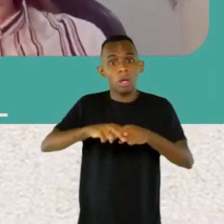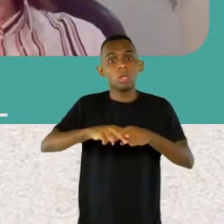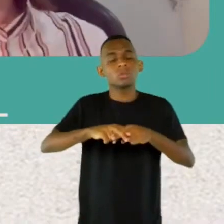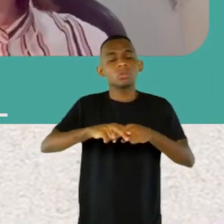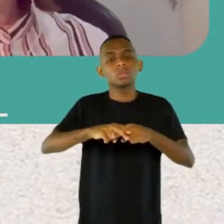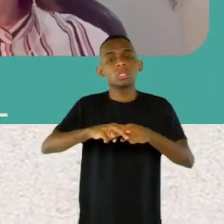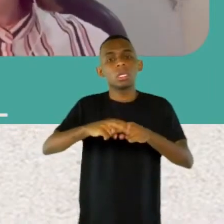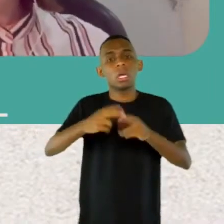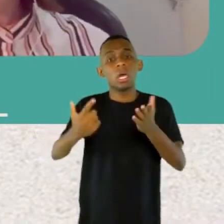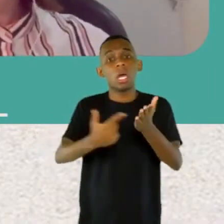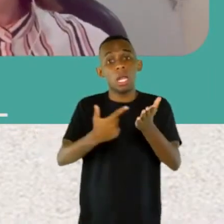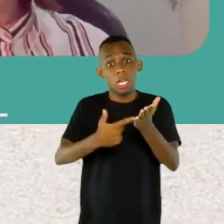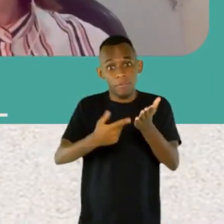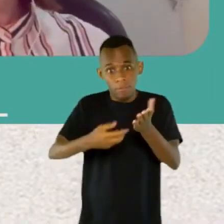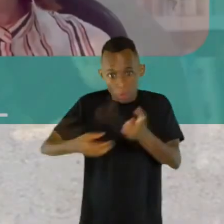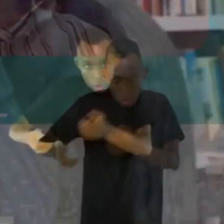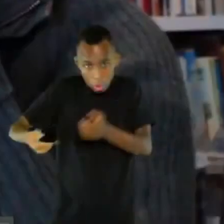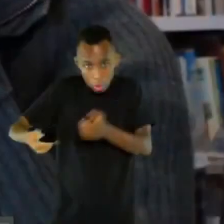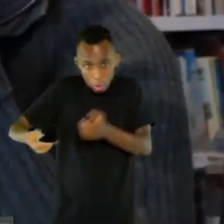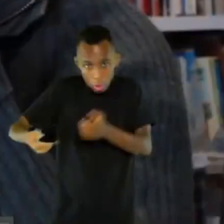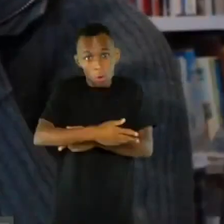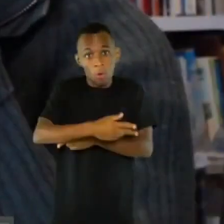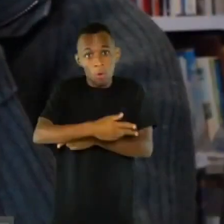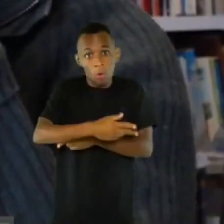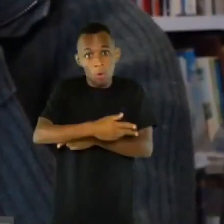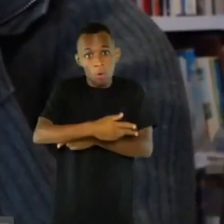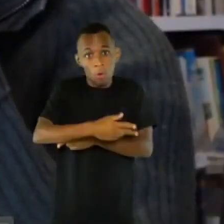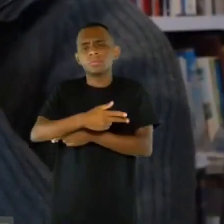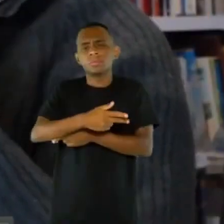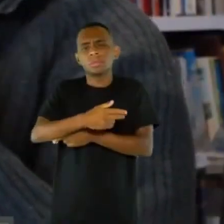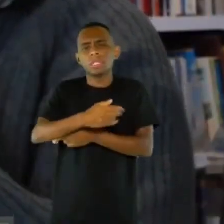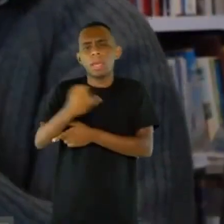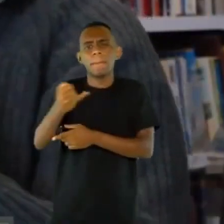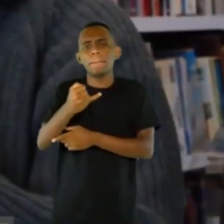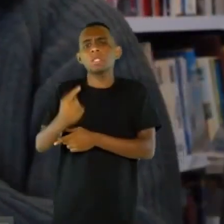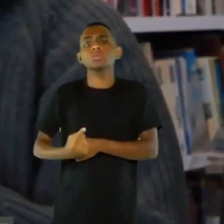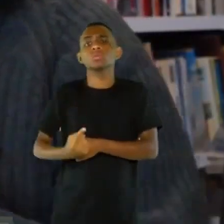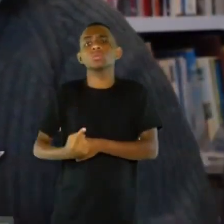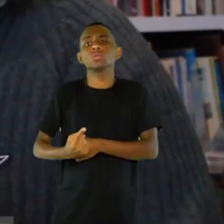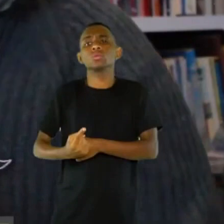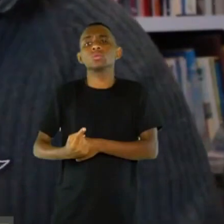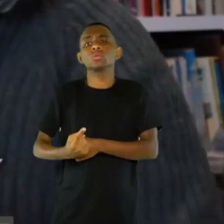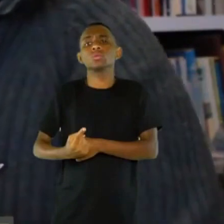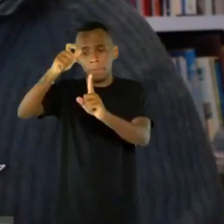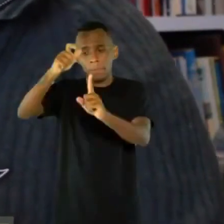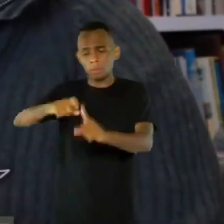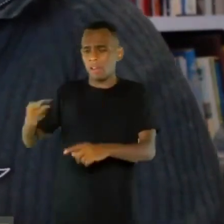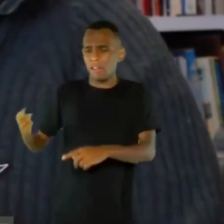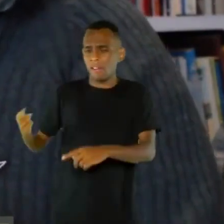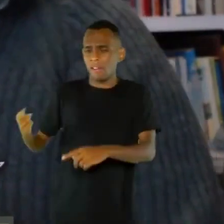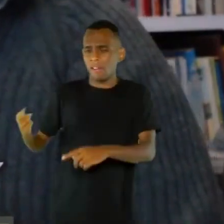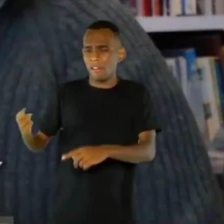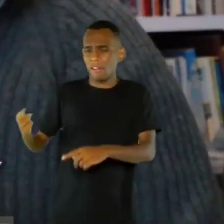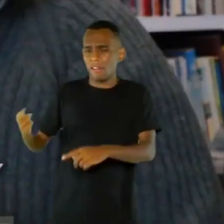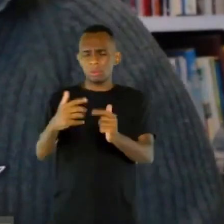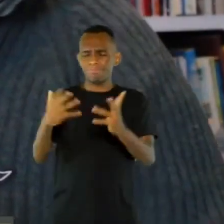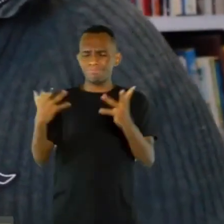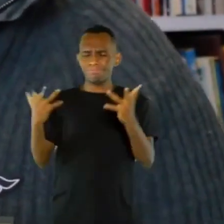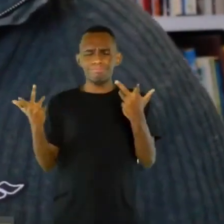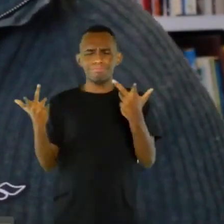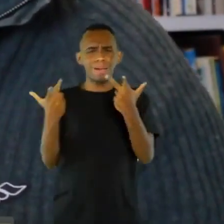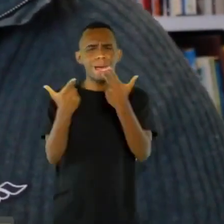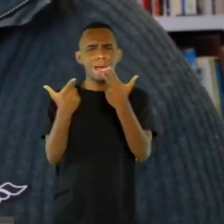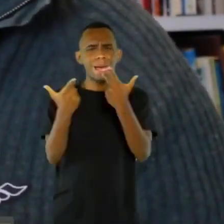da Patrícia, Menos que Um, editado pela Leia. Afonso mostra para a câmera o livro de